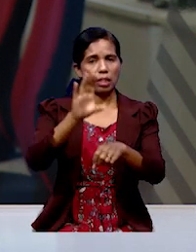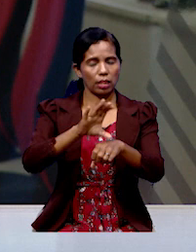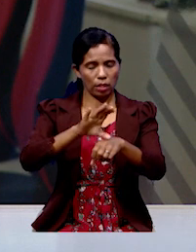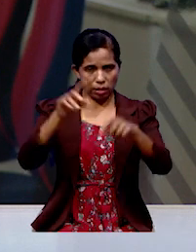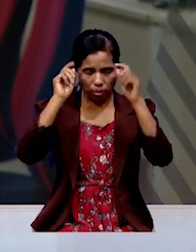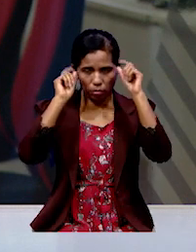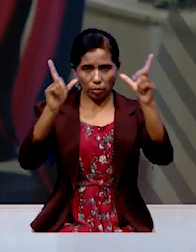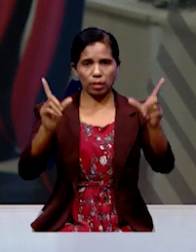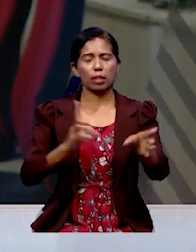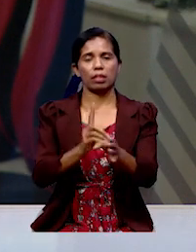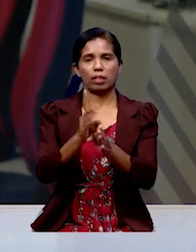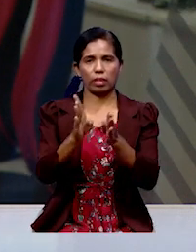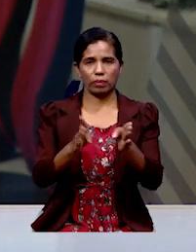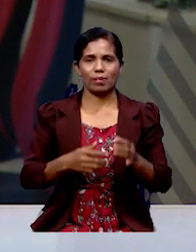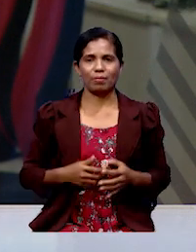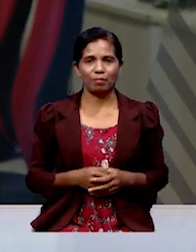Timor-Leste.